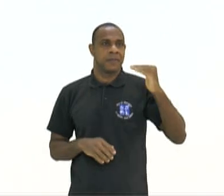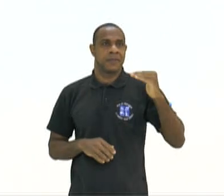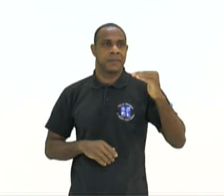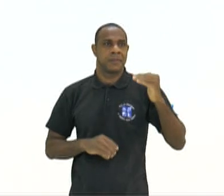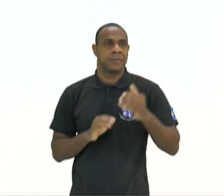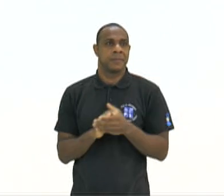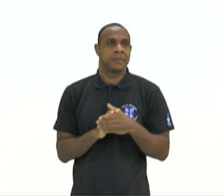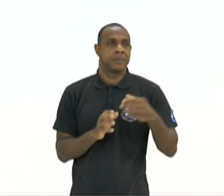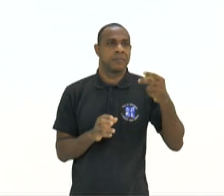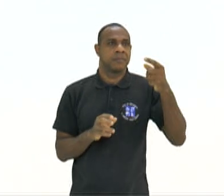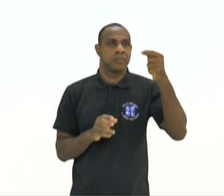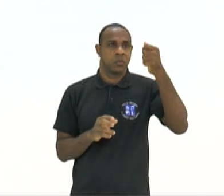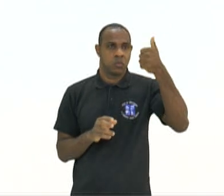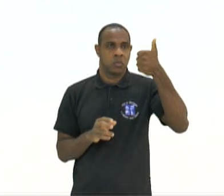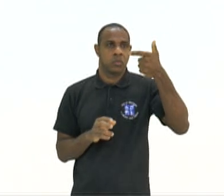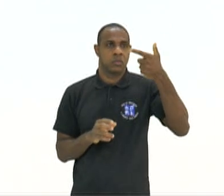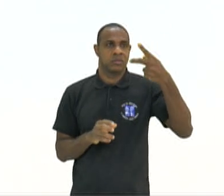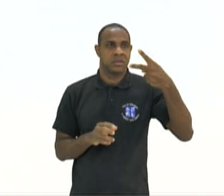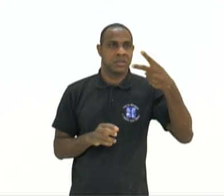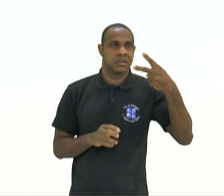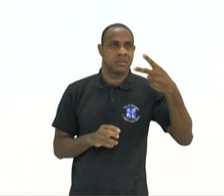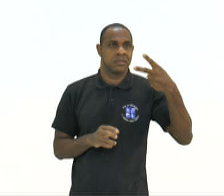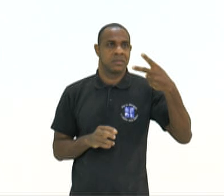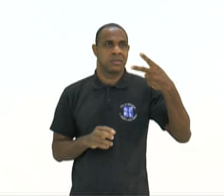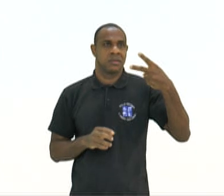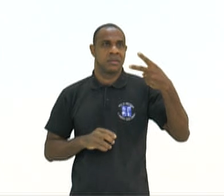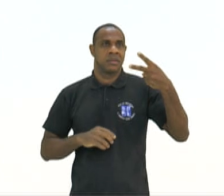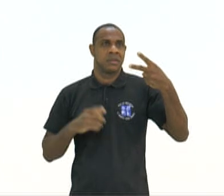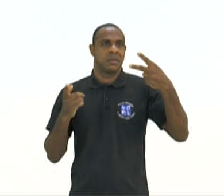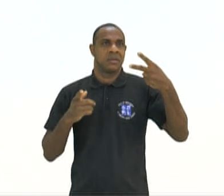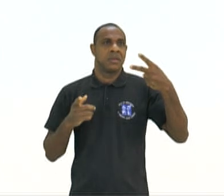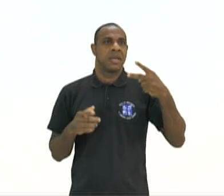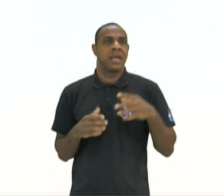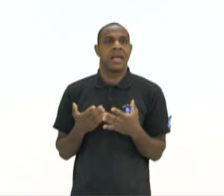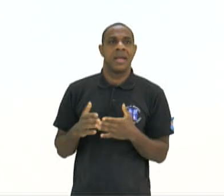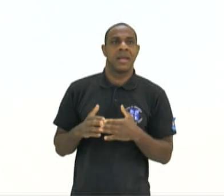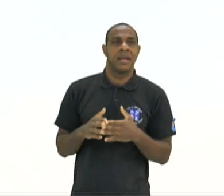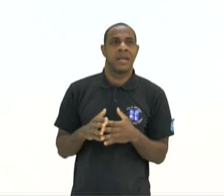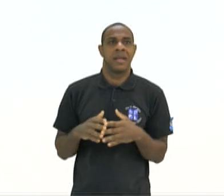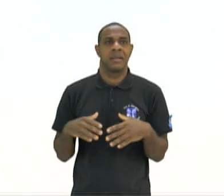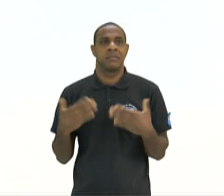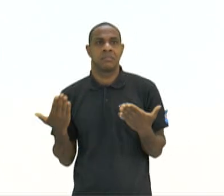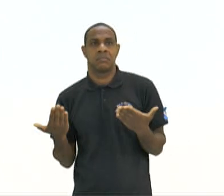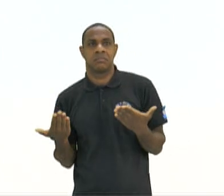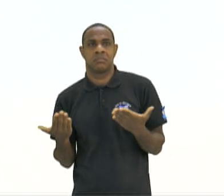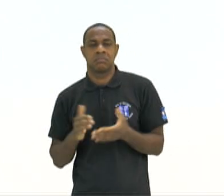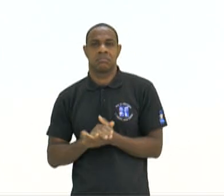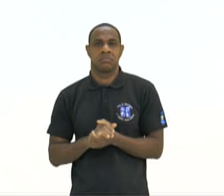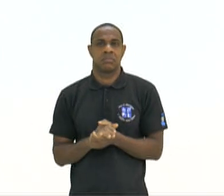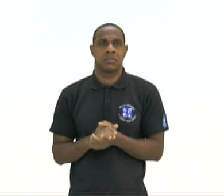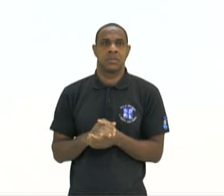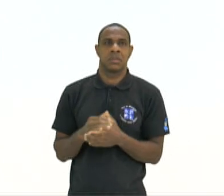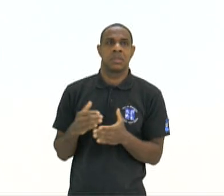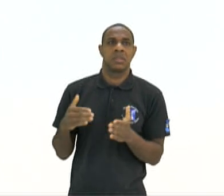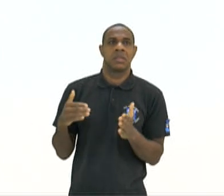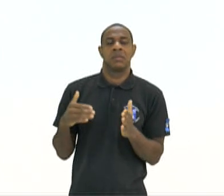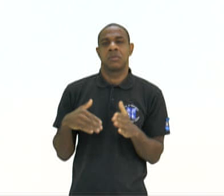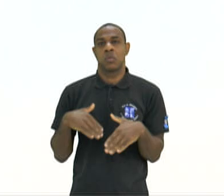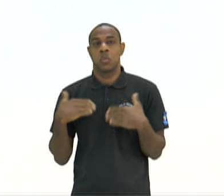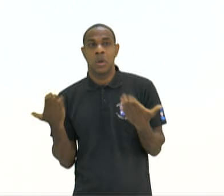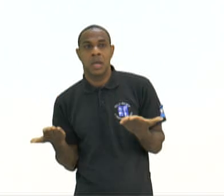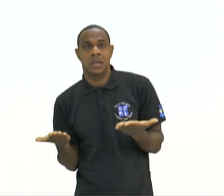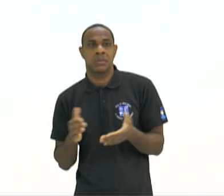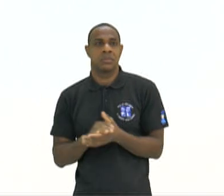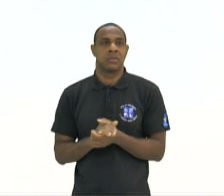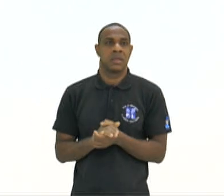as, so, so, like. Então, tão quanto, né, tanto para as quanto para so, so.